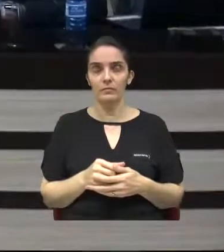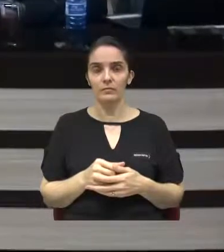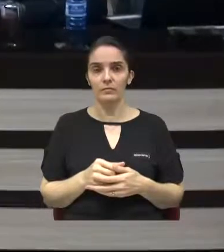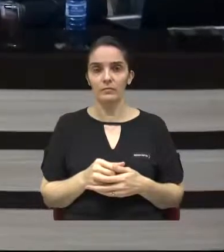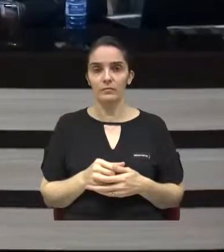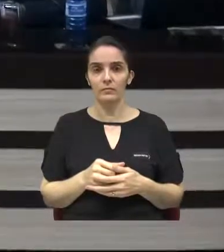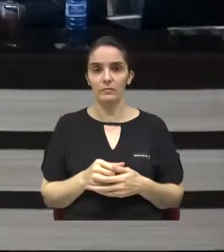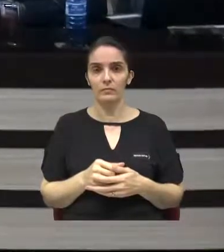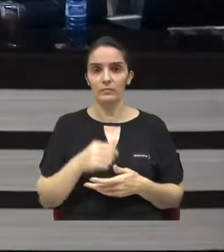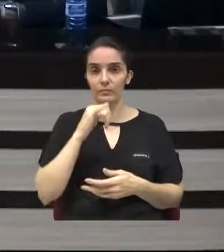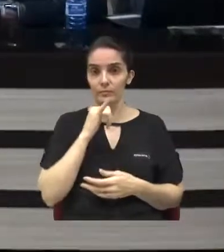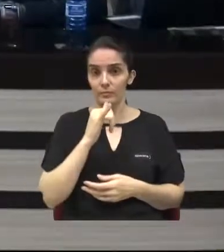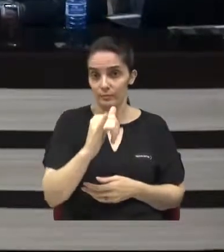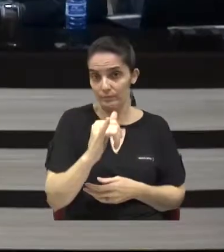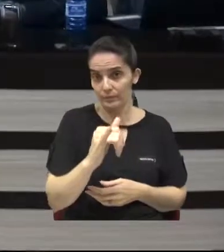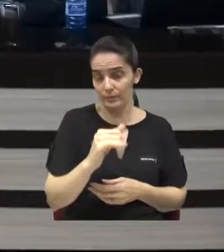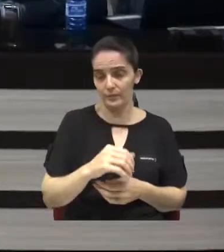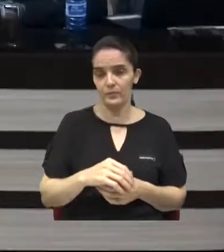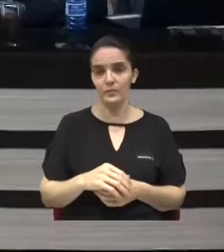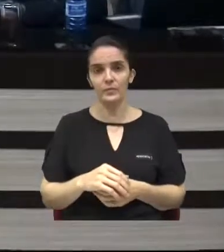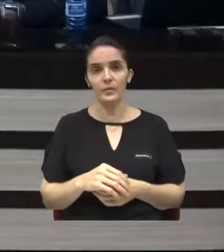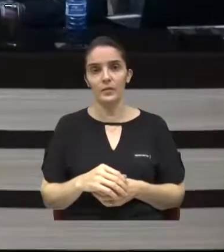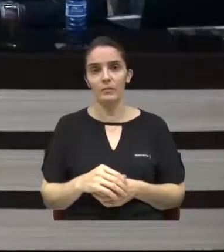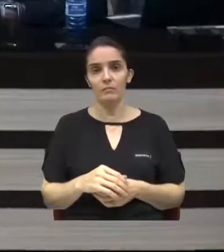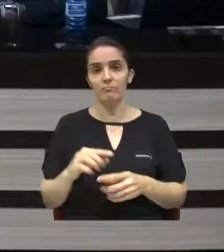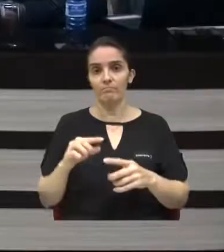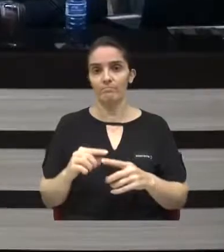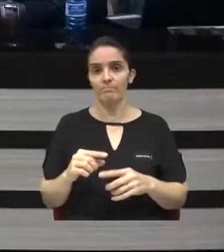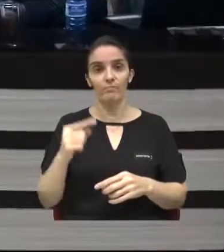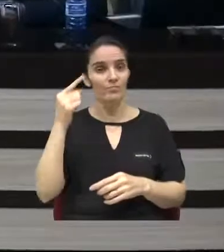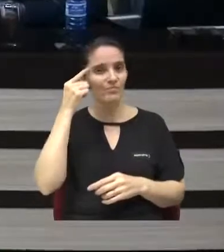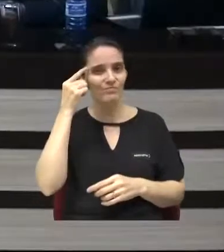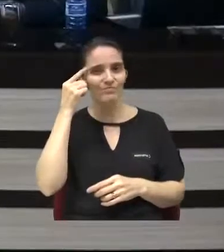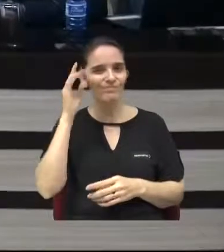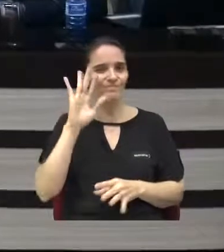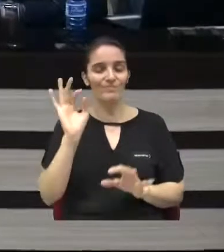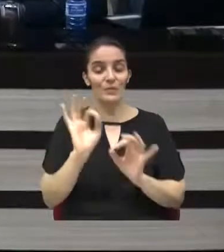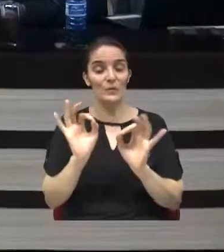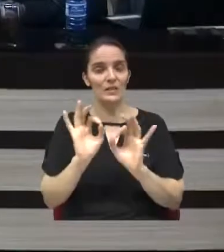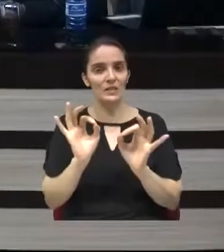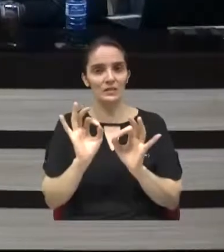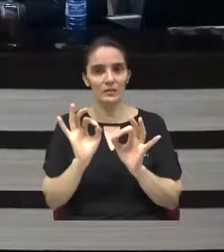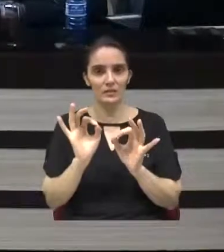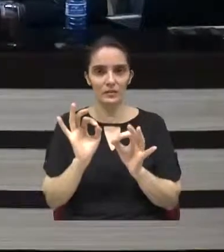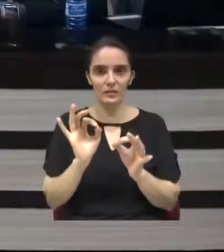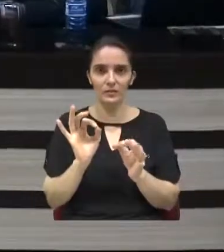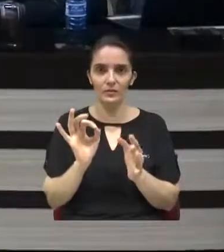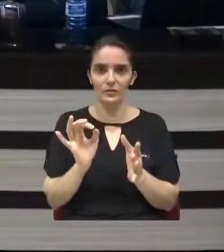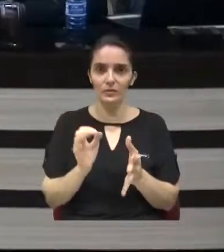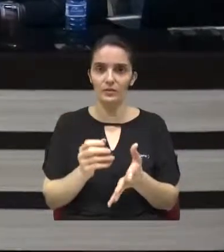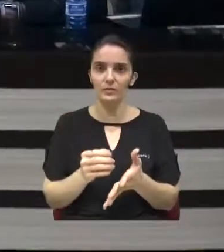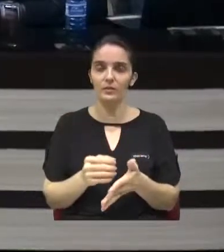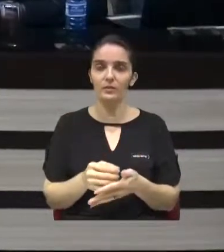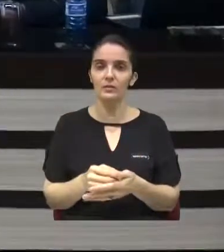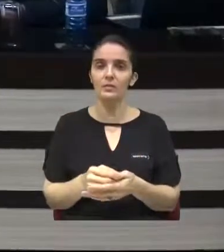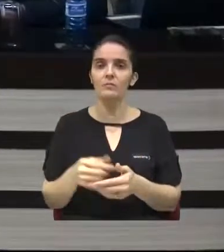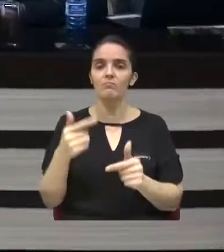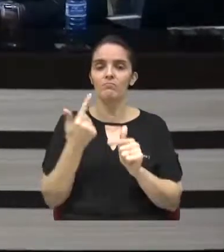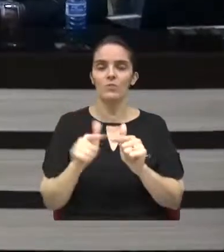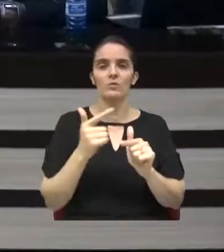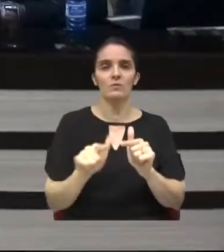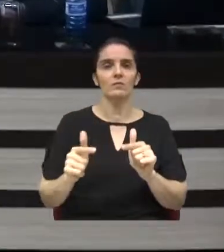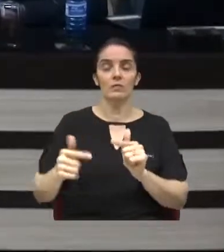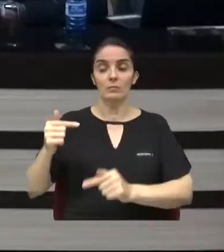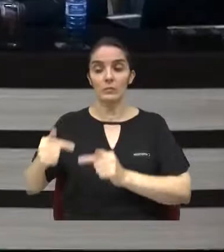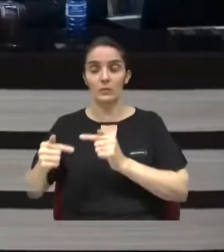de tão séria instituição, sem sopesar o desgaste político de seus pares,